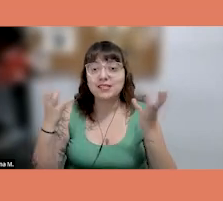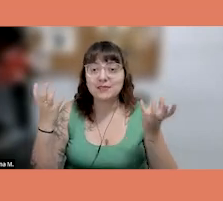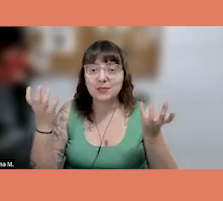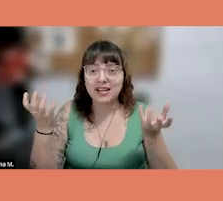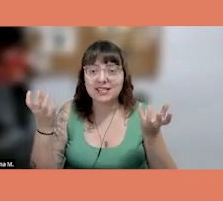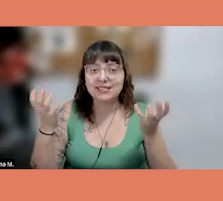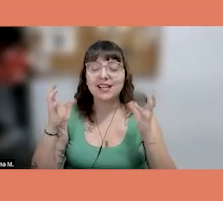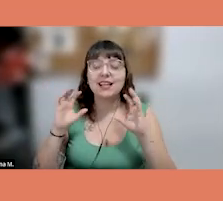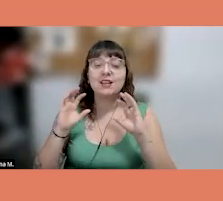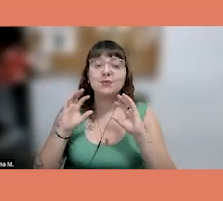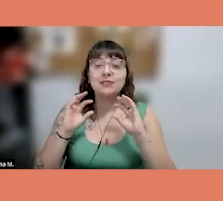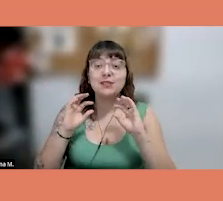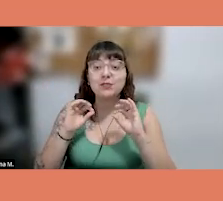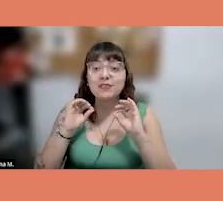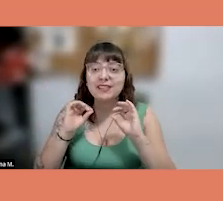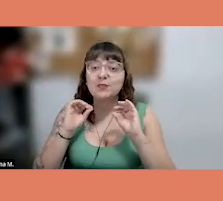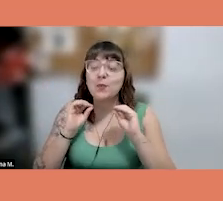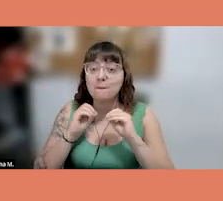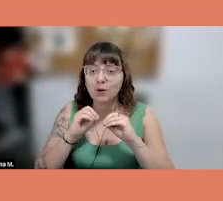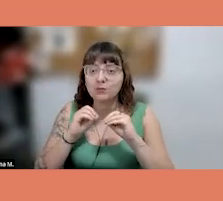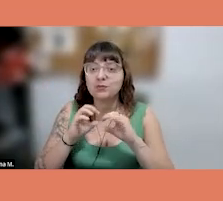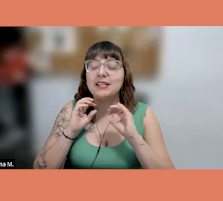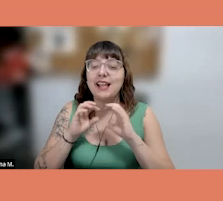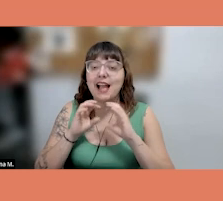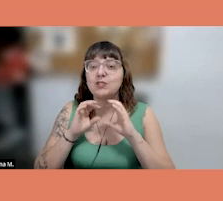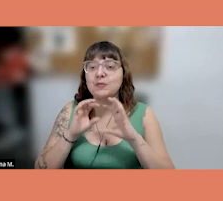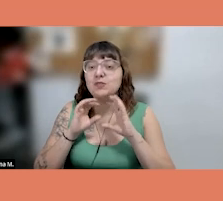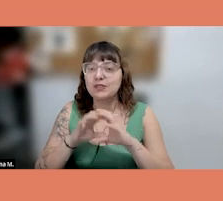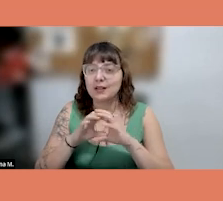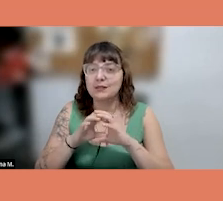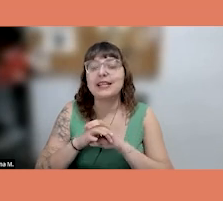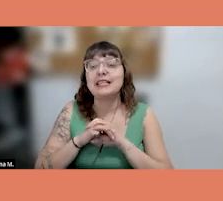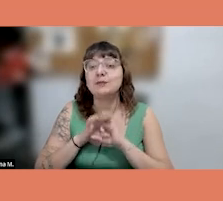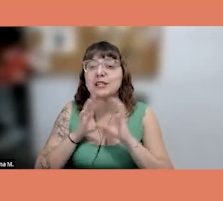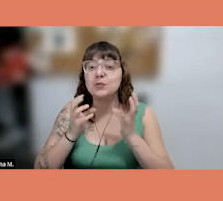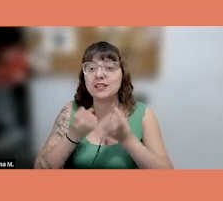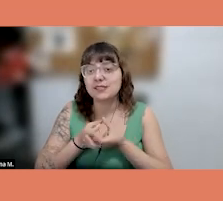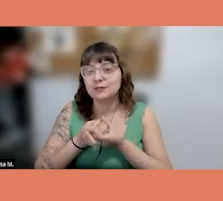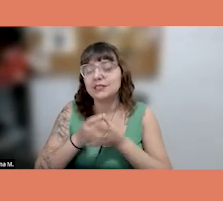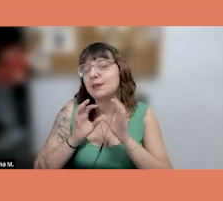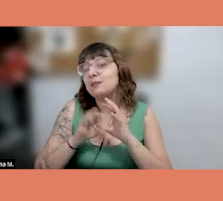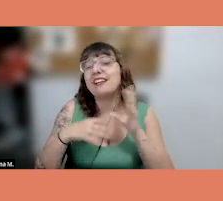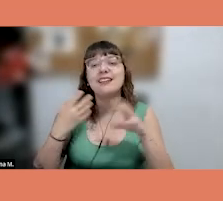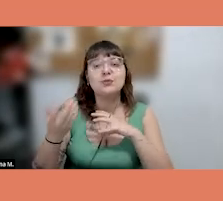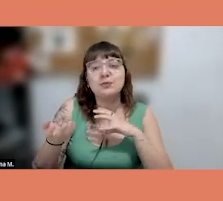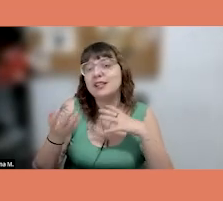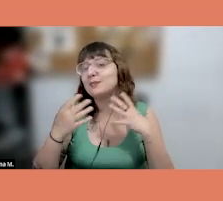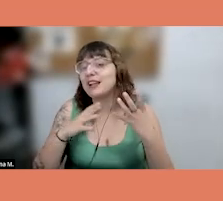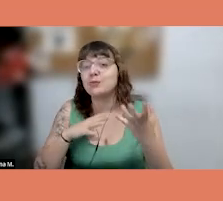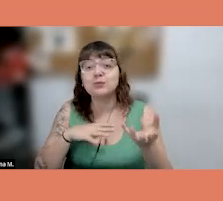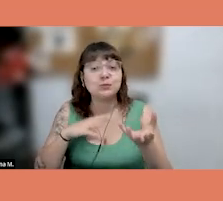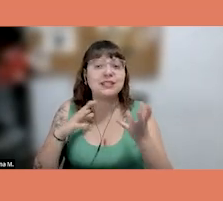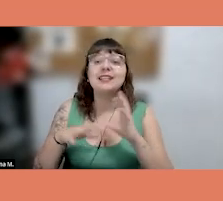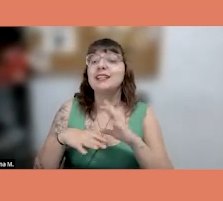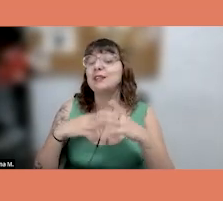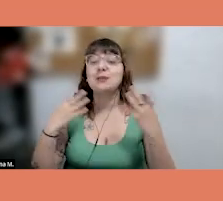com coisas vetoriais. Se eu estou lidando com um ponto, ele é adimensional, ele não tem dimensão. Então, ele não tem largura, ele não